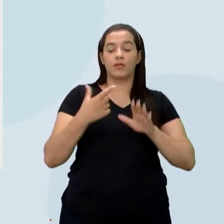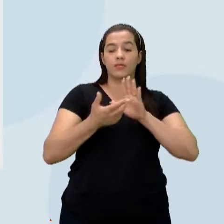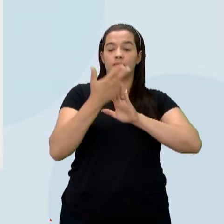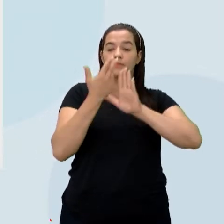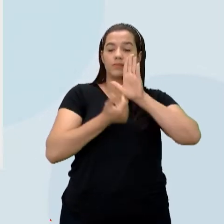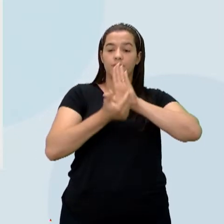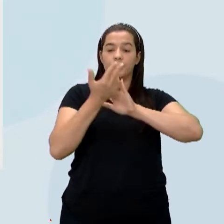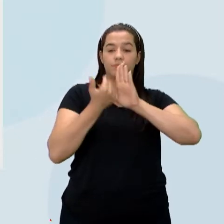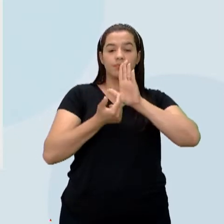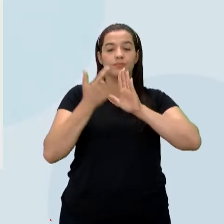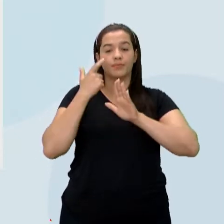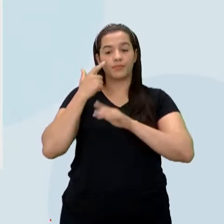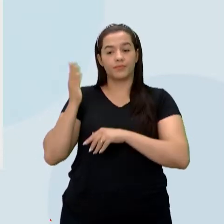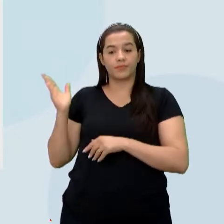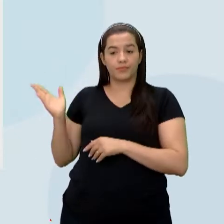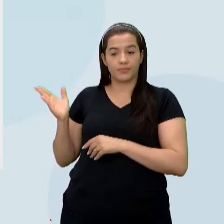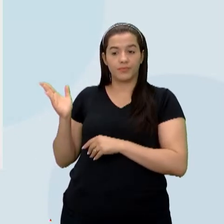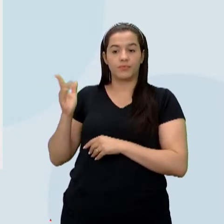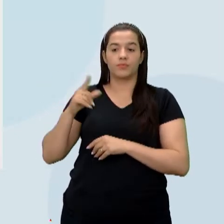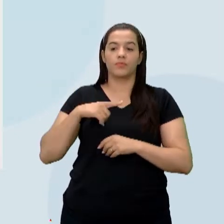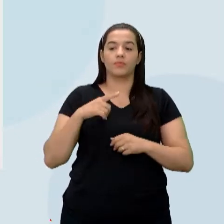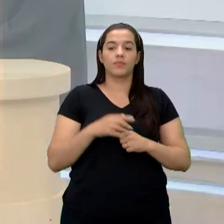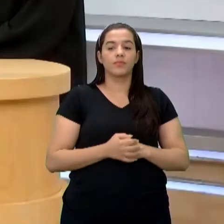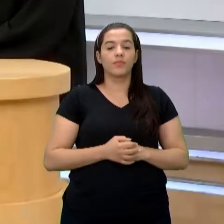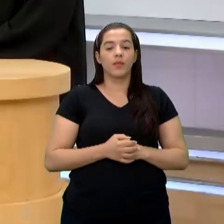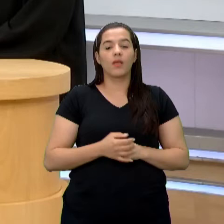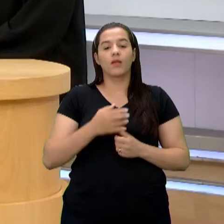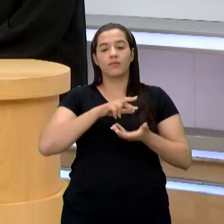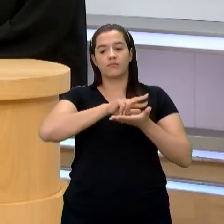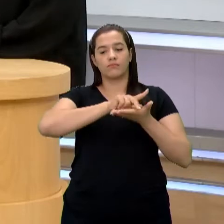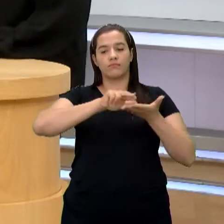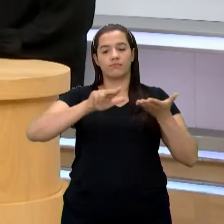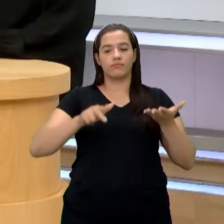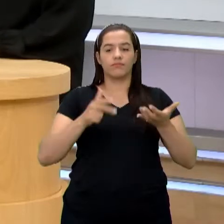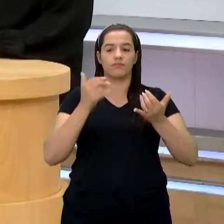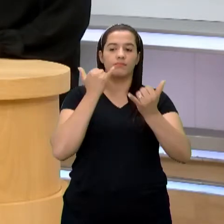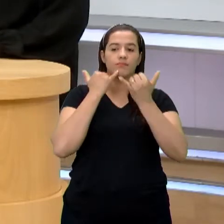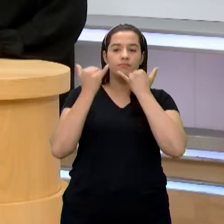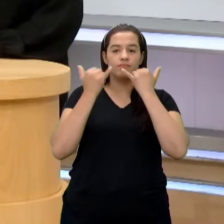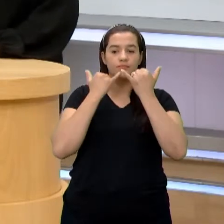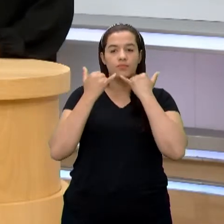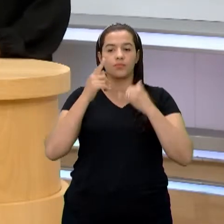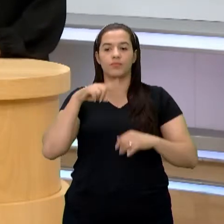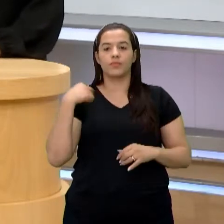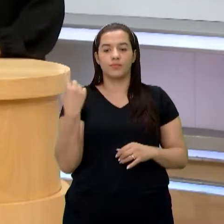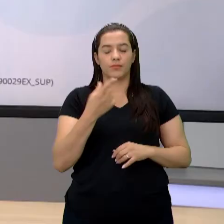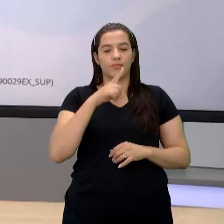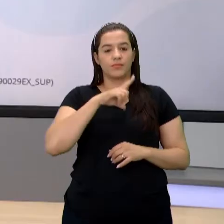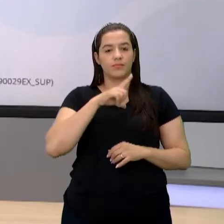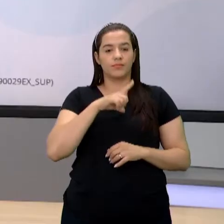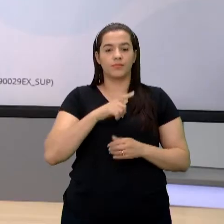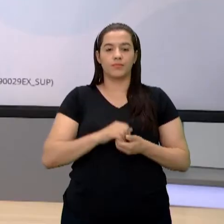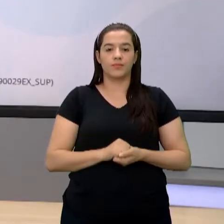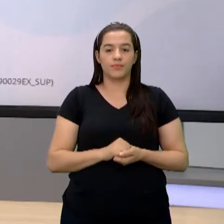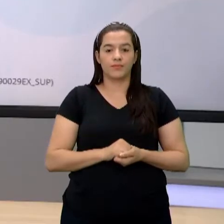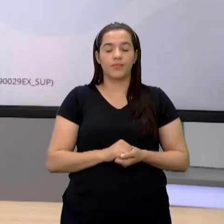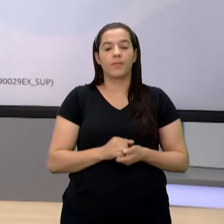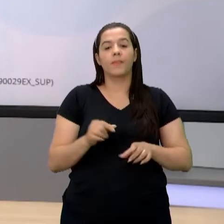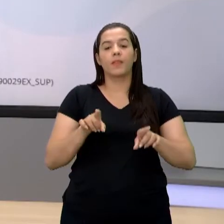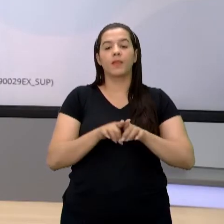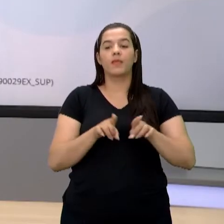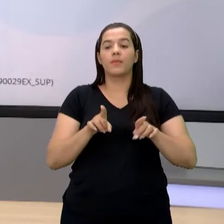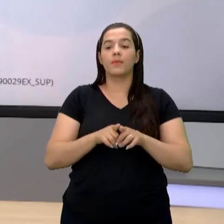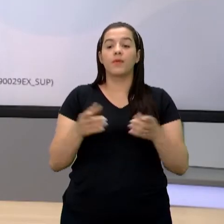está aí na face do John. Então, olhem aí quantas informações nós já temos, ok? E temos a